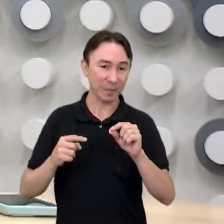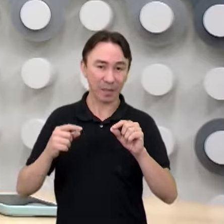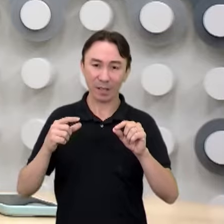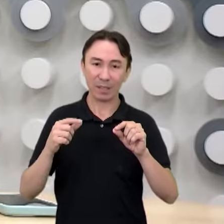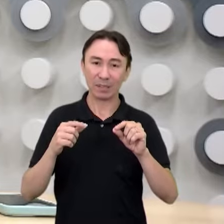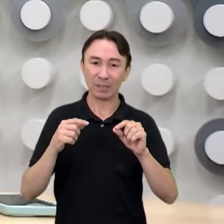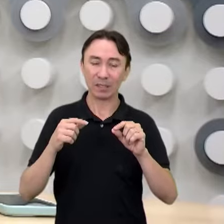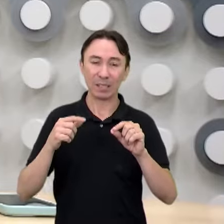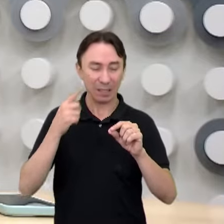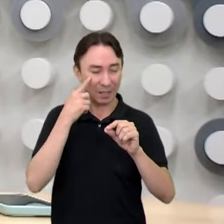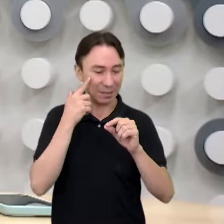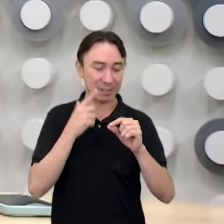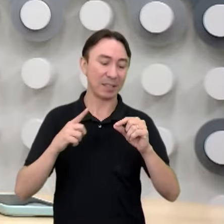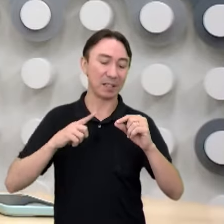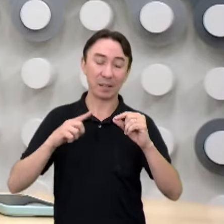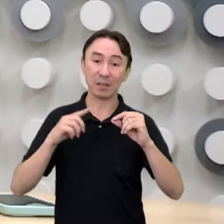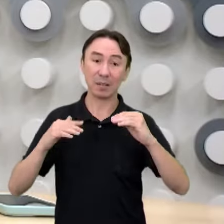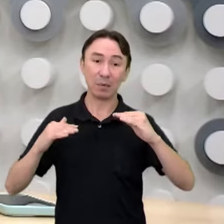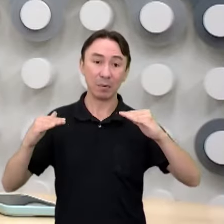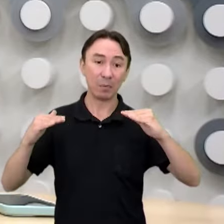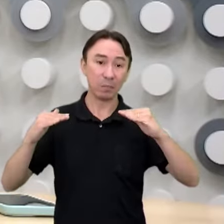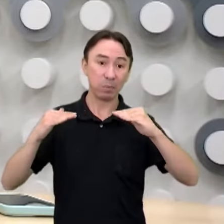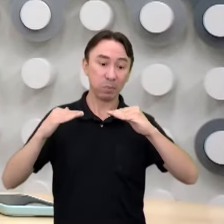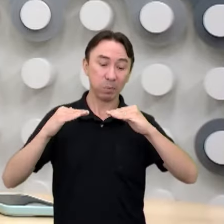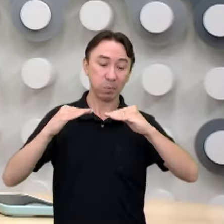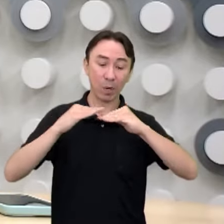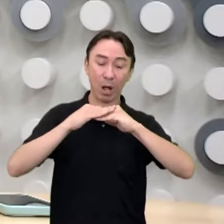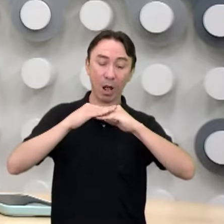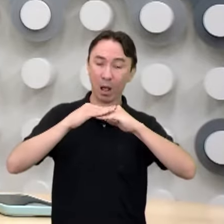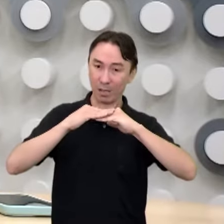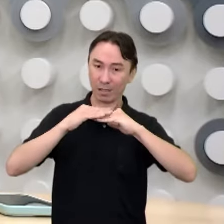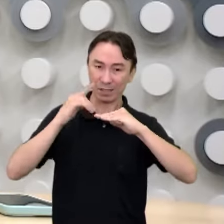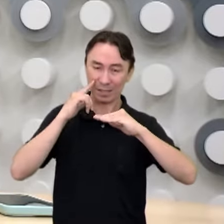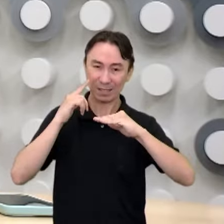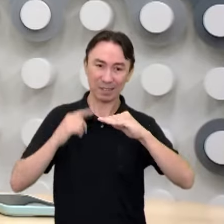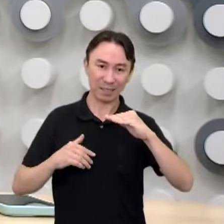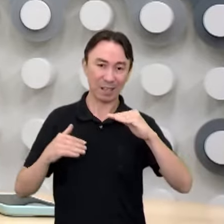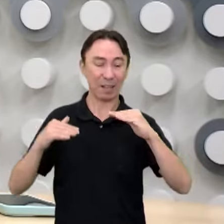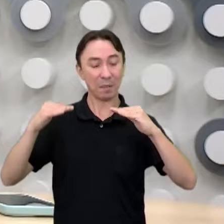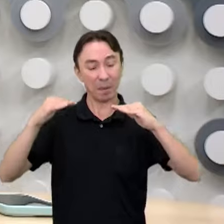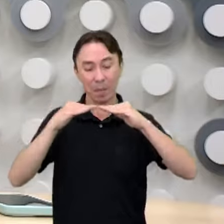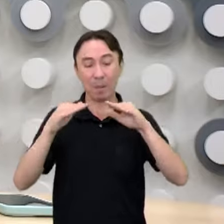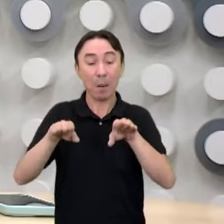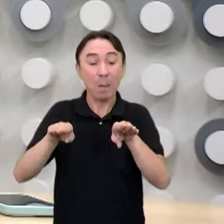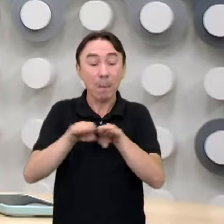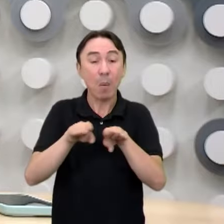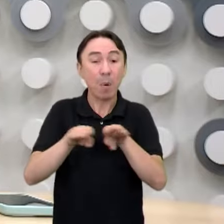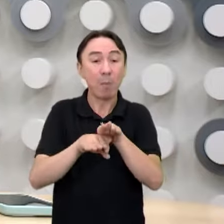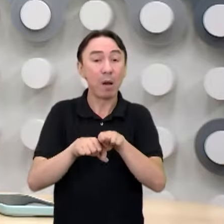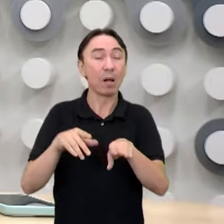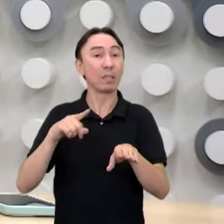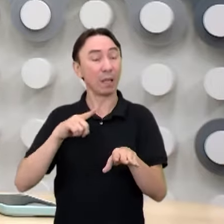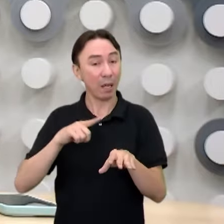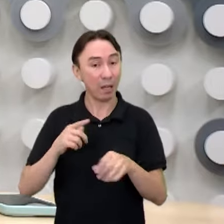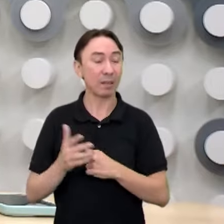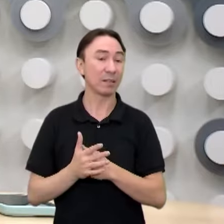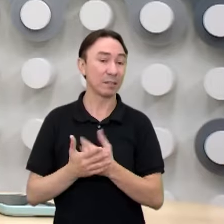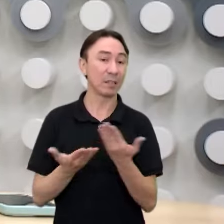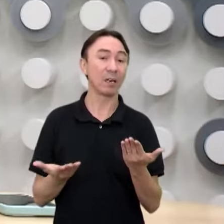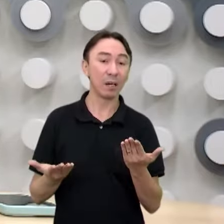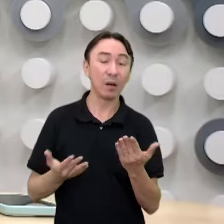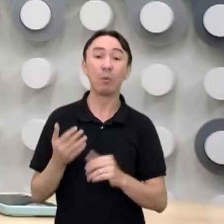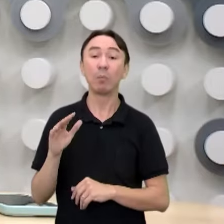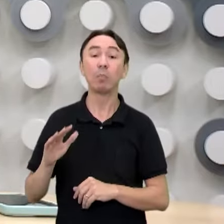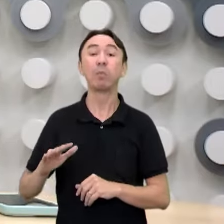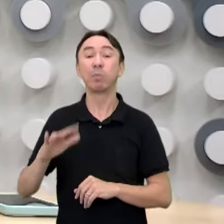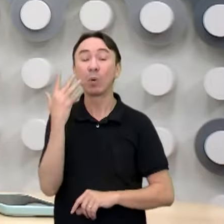uma ficar abaixo da outra, nós chamamos de subducção. E aí, na realidade, o que acontece? Ela vai, né, ser aí um